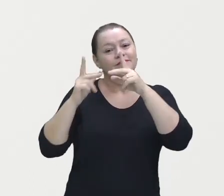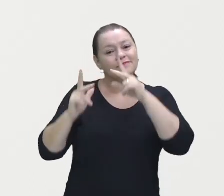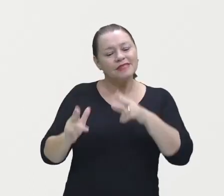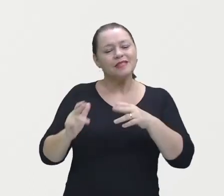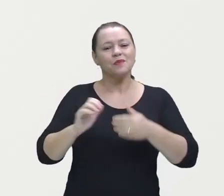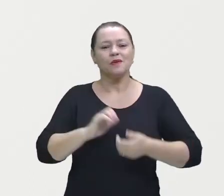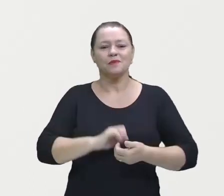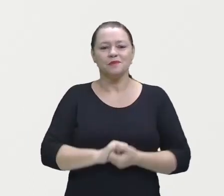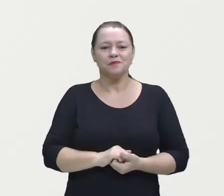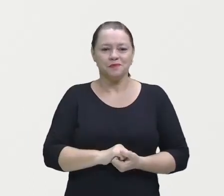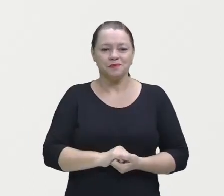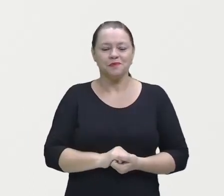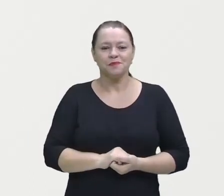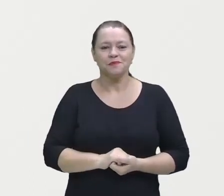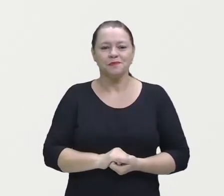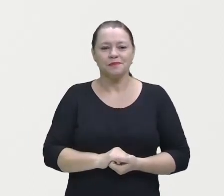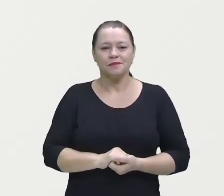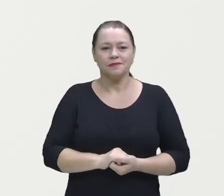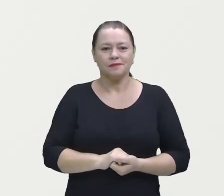coração.